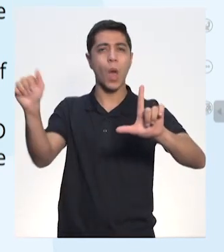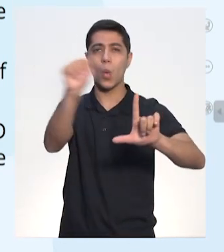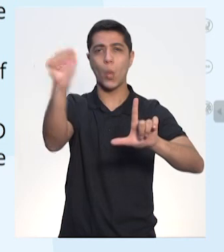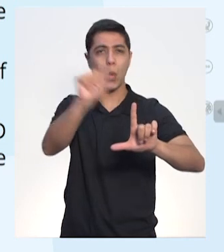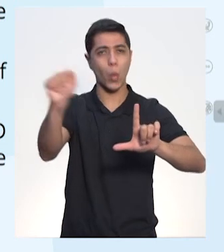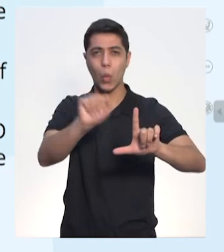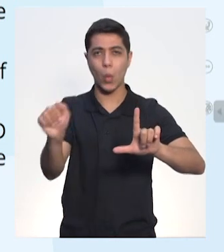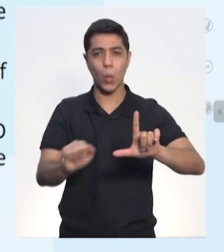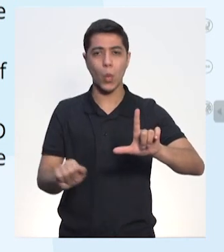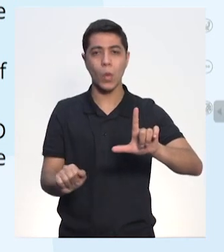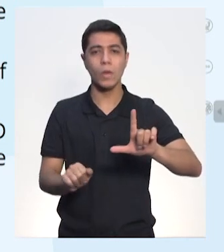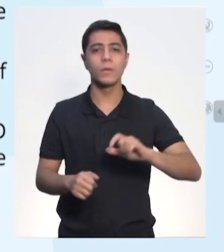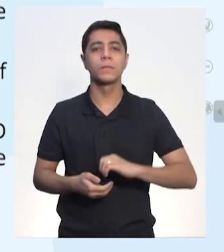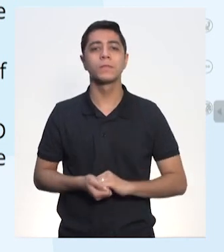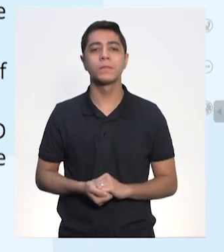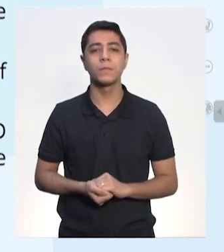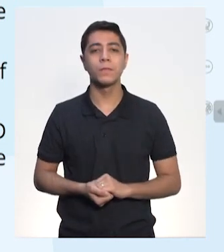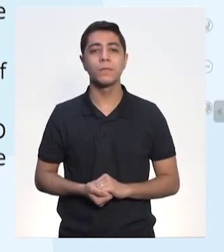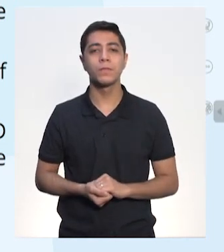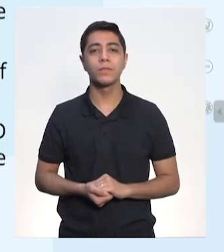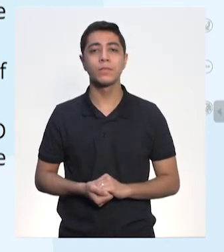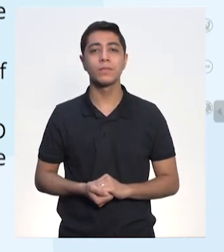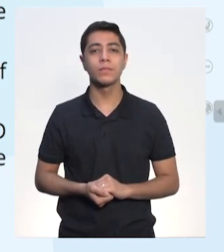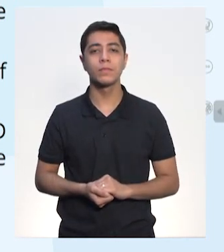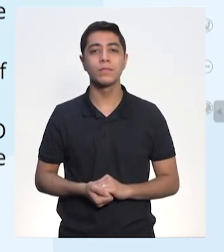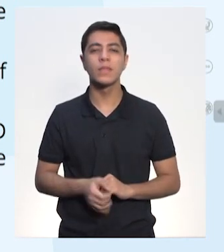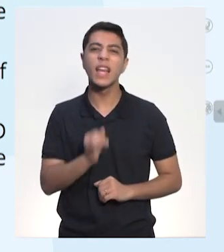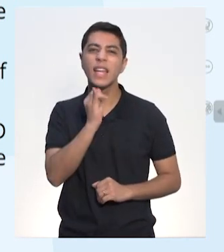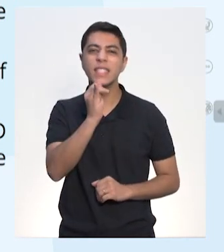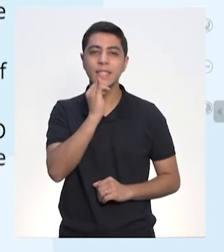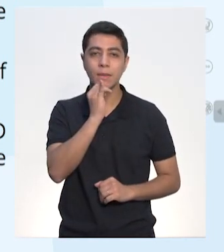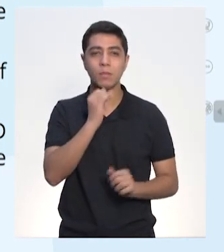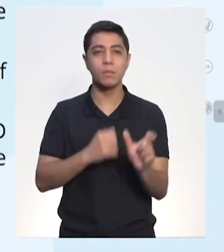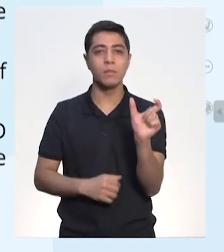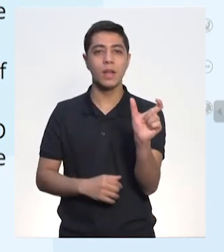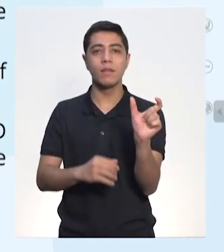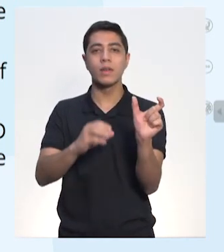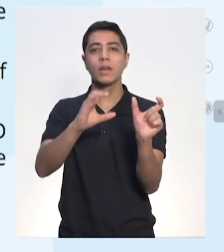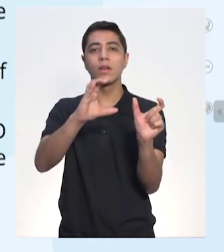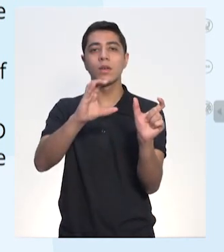Eu quero falar aqui, complete, vou colocar aqui em cima, hein, ó. Complete